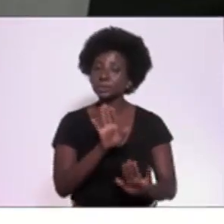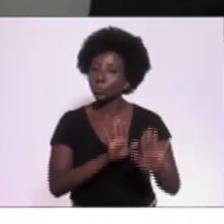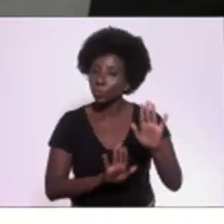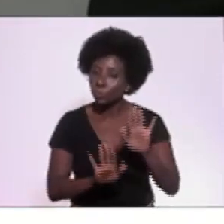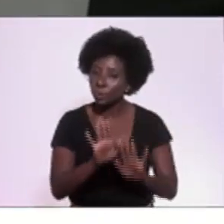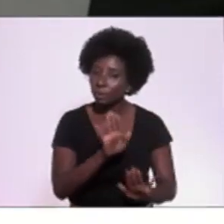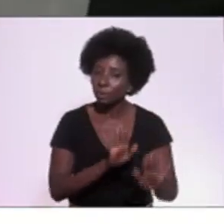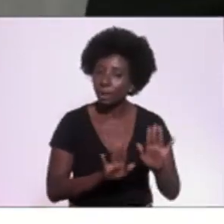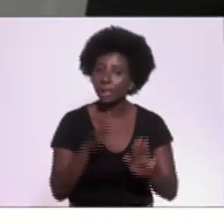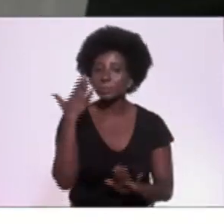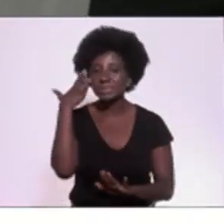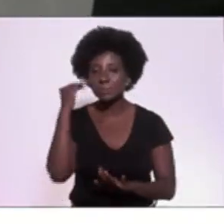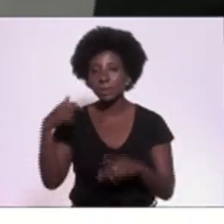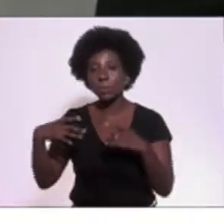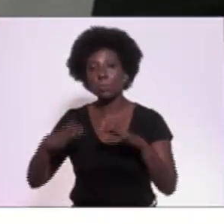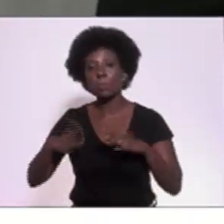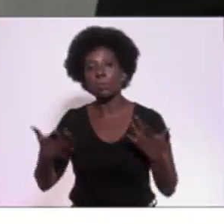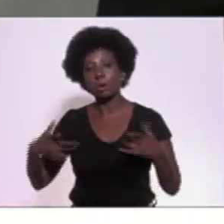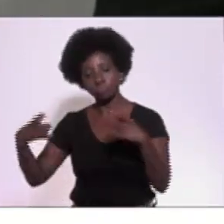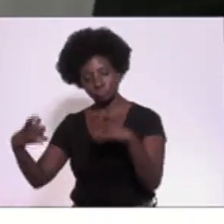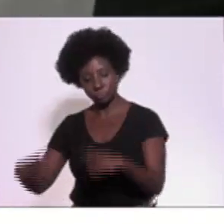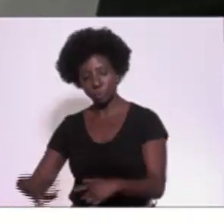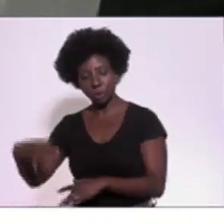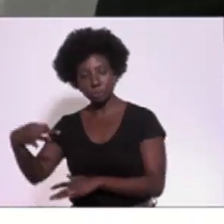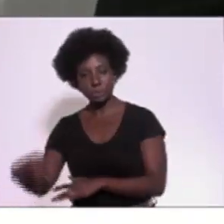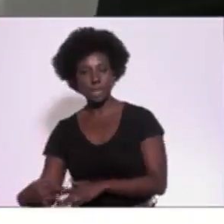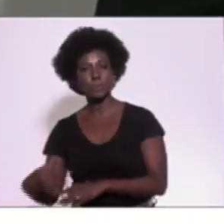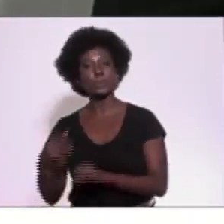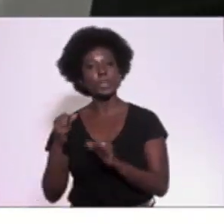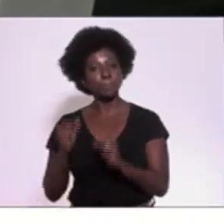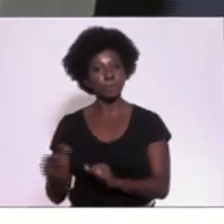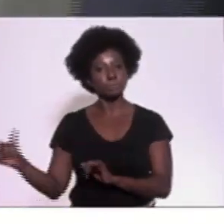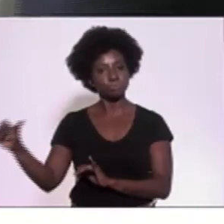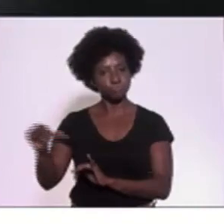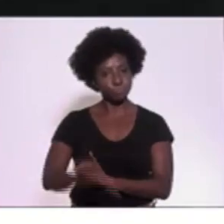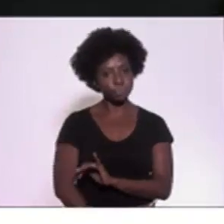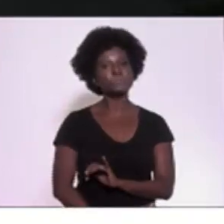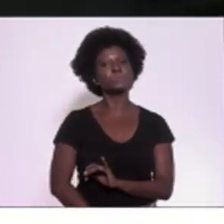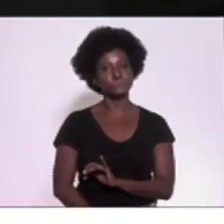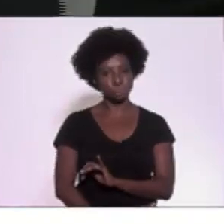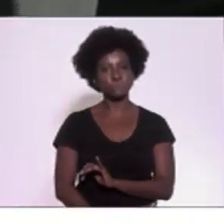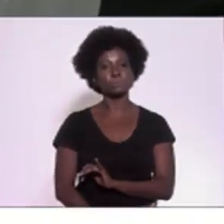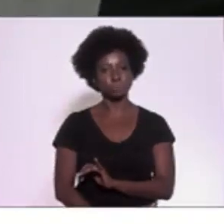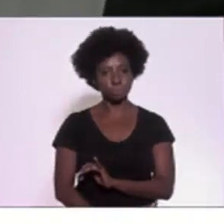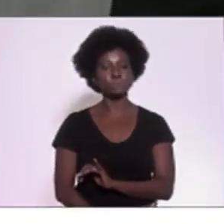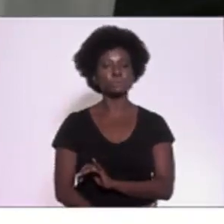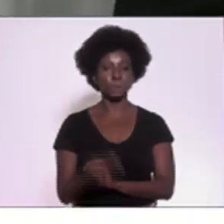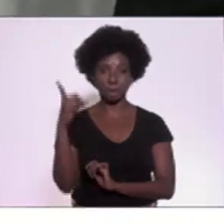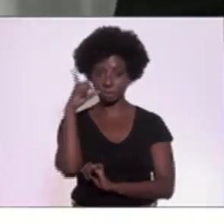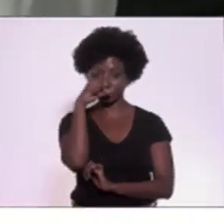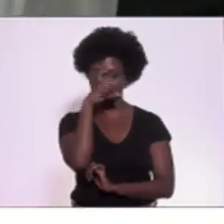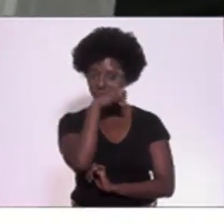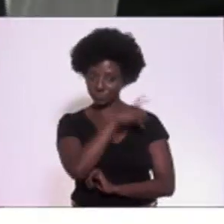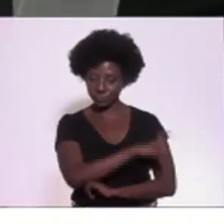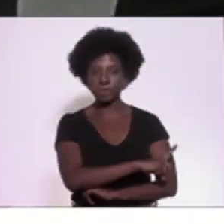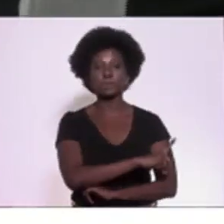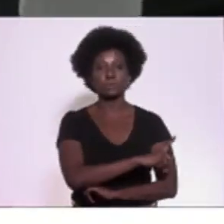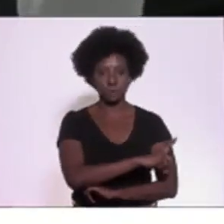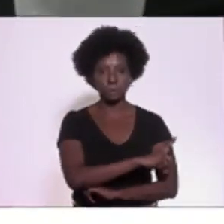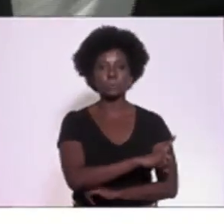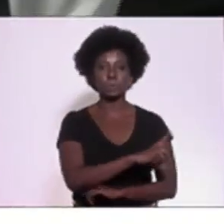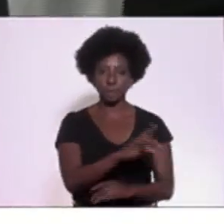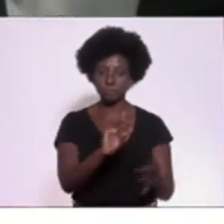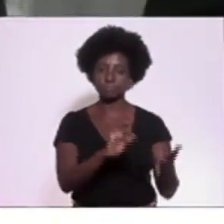desse local, que pode acabar agravando, né, a dificuldade para se suprir o déficit de matrículas na rede pública